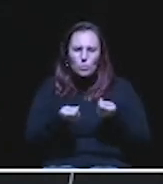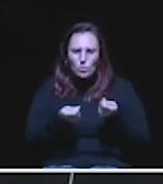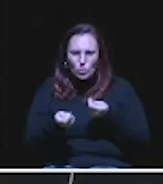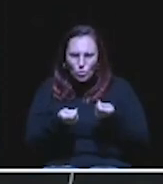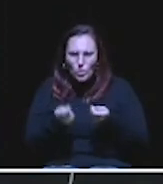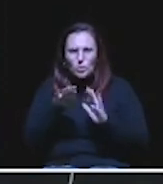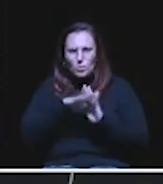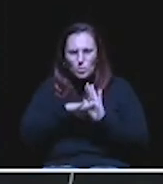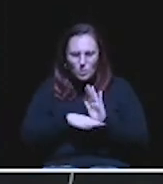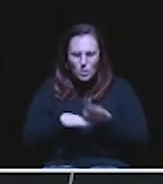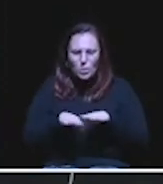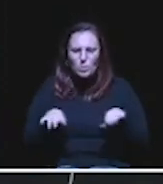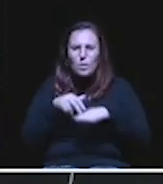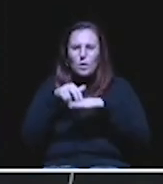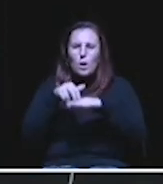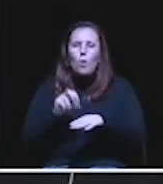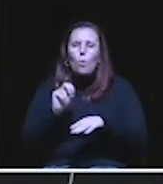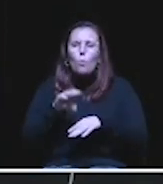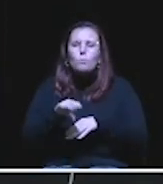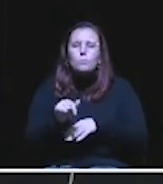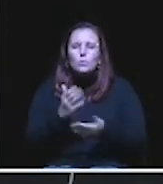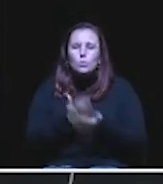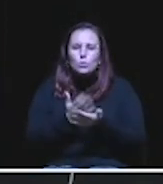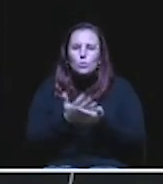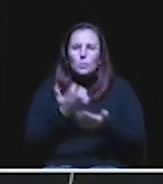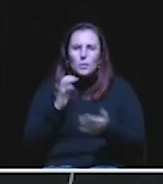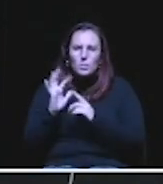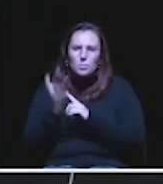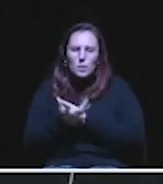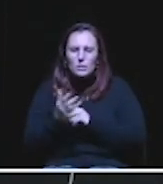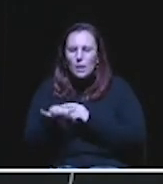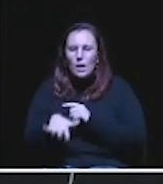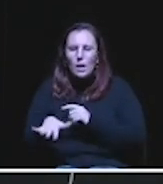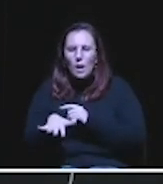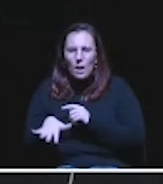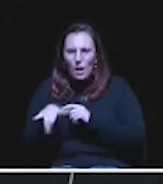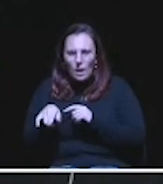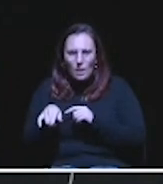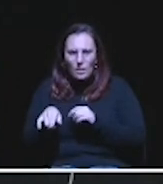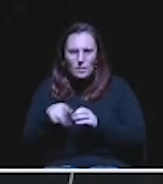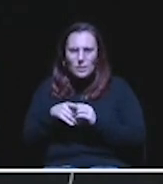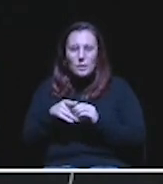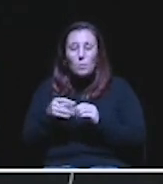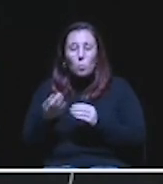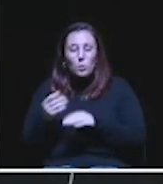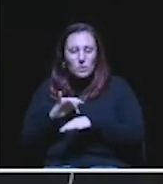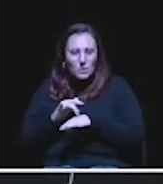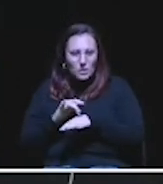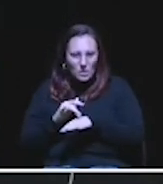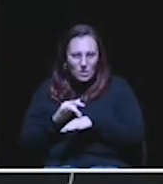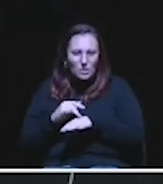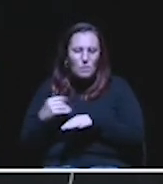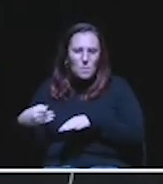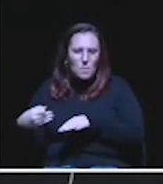programação desse grande palco? Onde estão os estudos de impacto ambiental sobre a utilização daquele espaço num local ambientalmente muito sensível, de